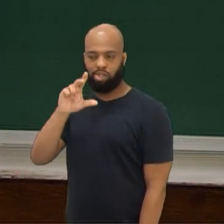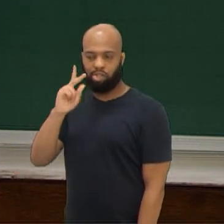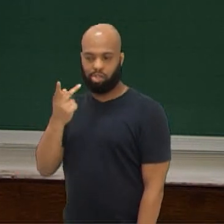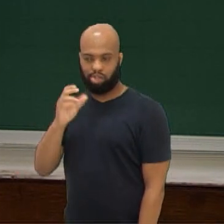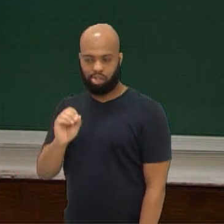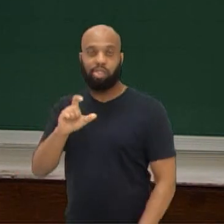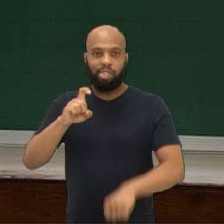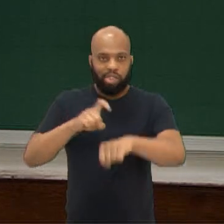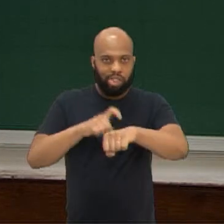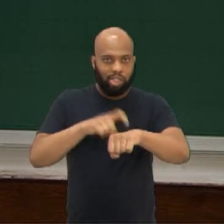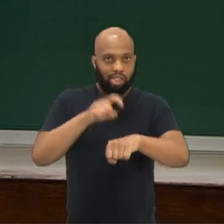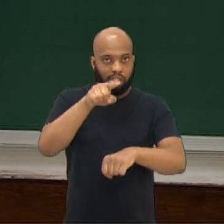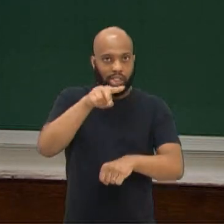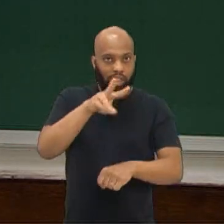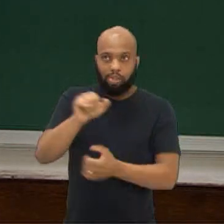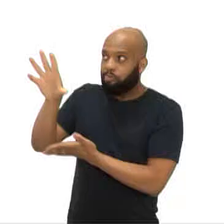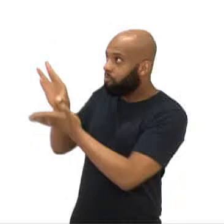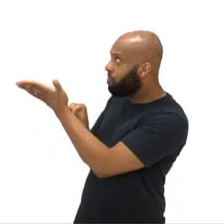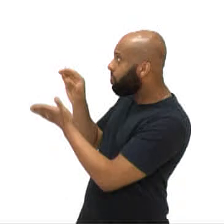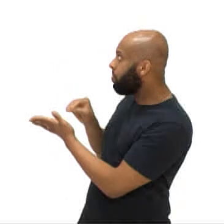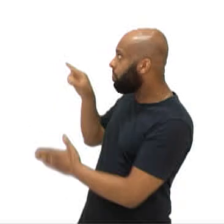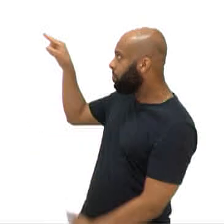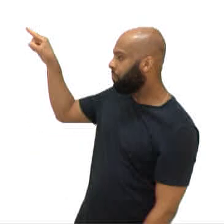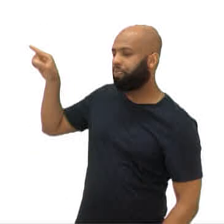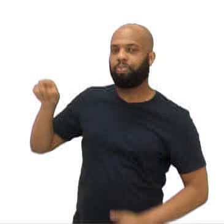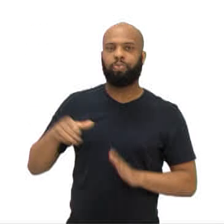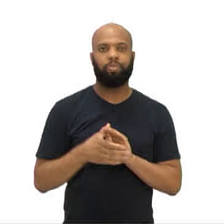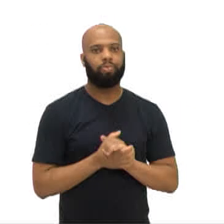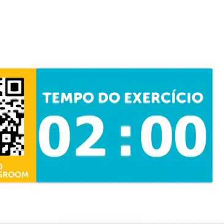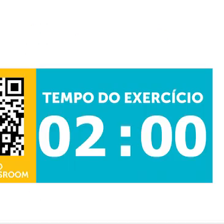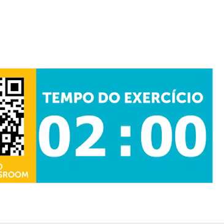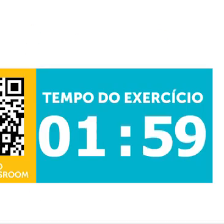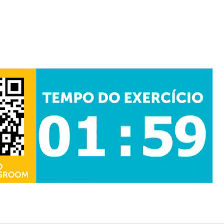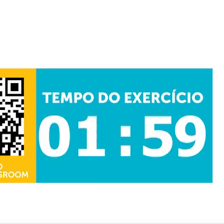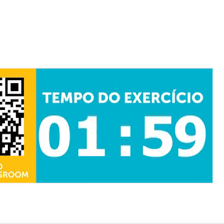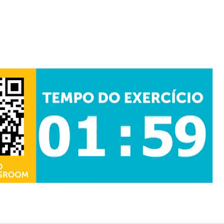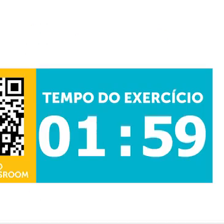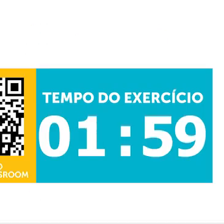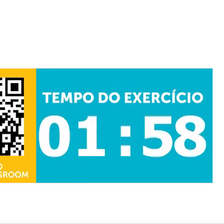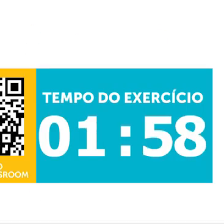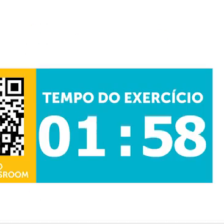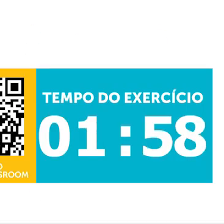aquele tempinho para vocês fazerem o registro. E já voltamos com mais reflexões.